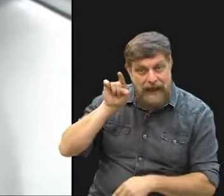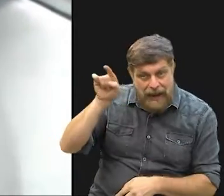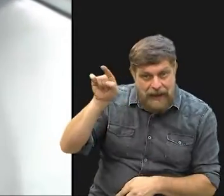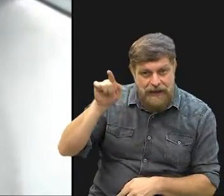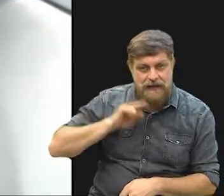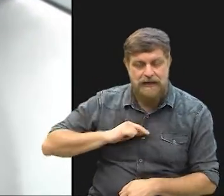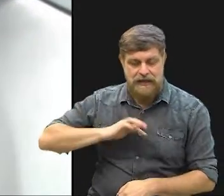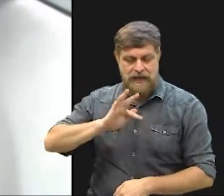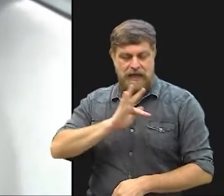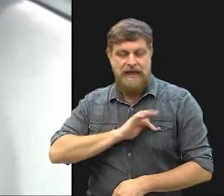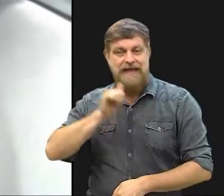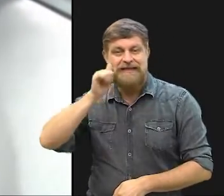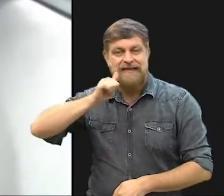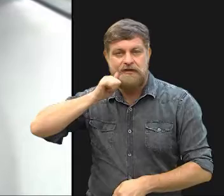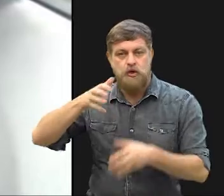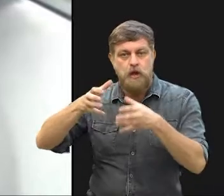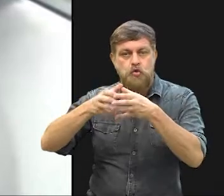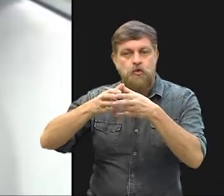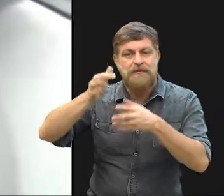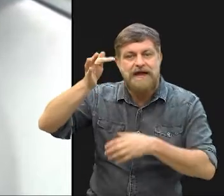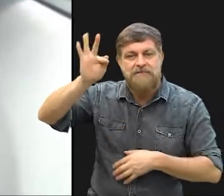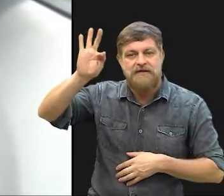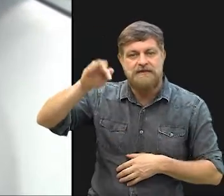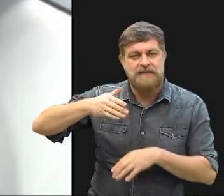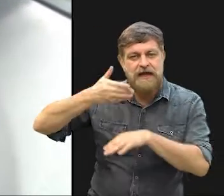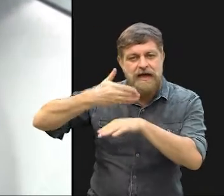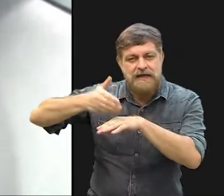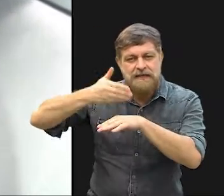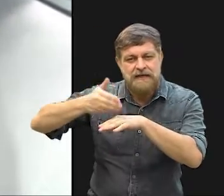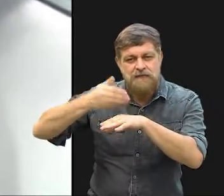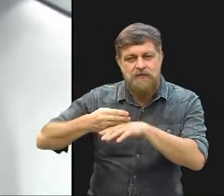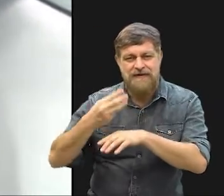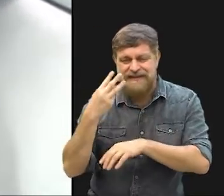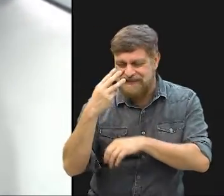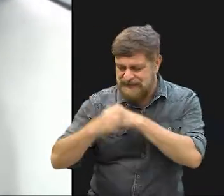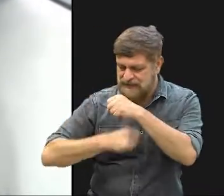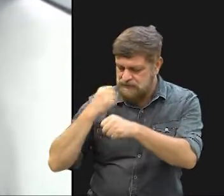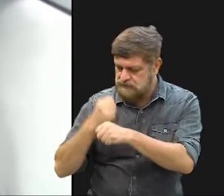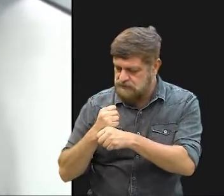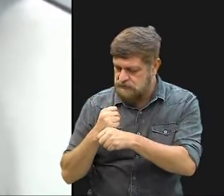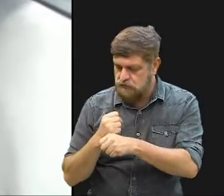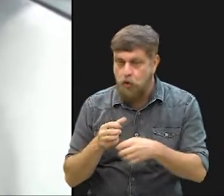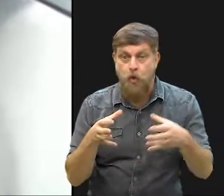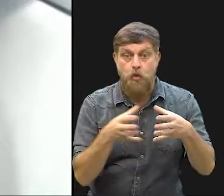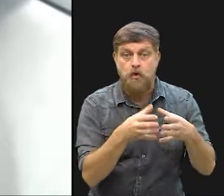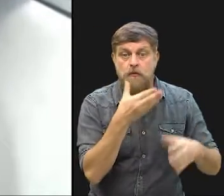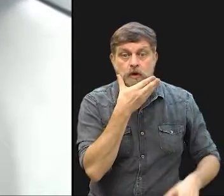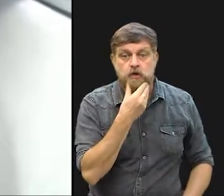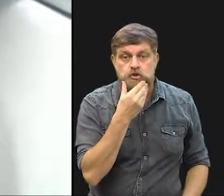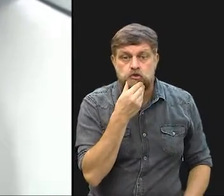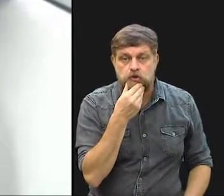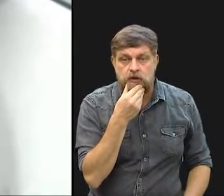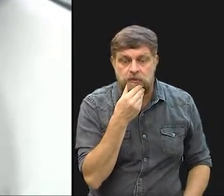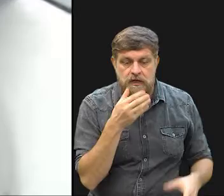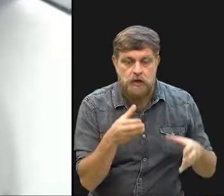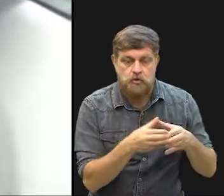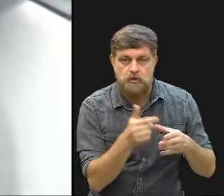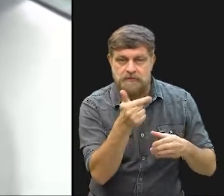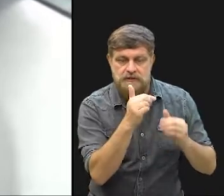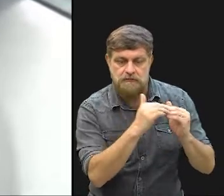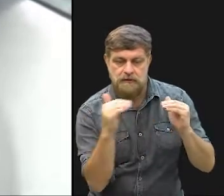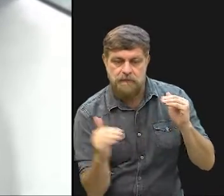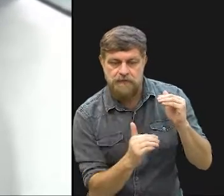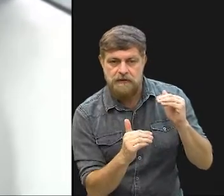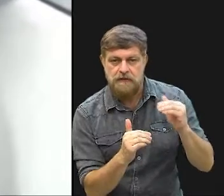atual treinadora da seleção francesa, ela treinou por 2 ou 3 anos, se eu não me engano, uma equipe masculina da segunda divisão. E ela